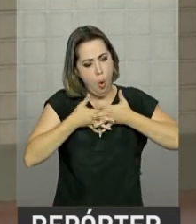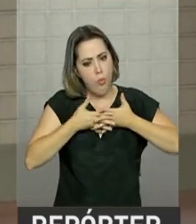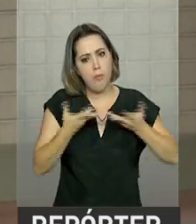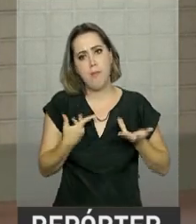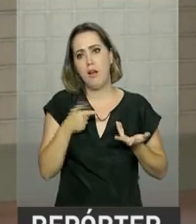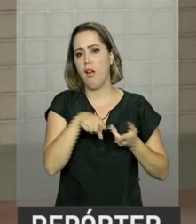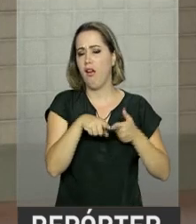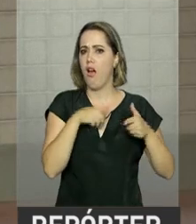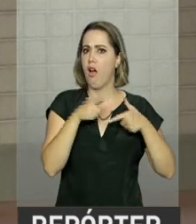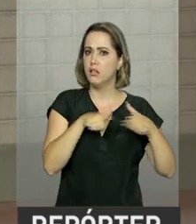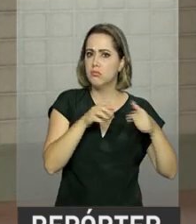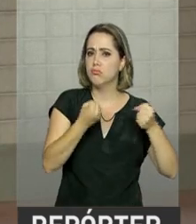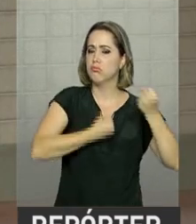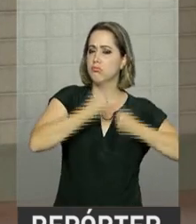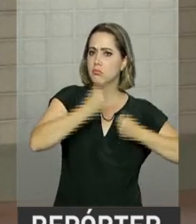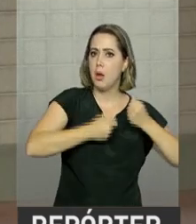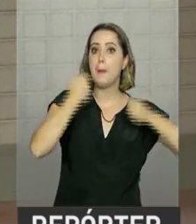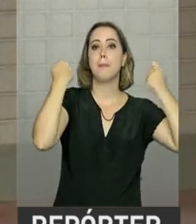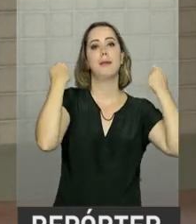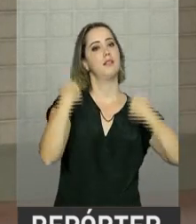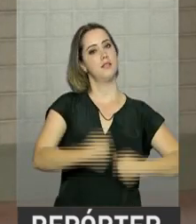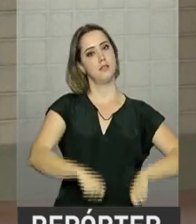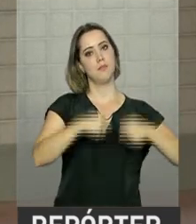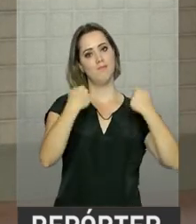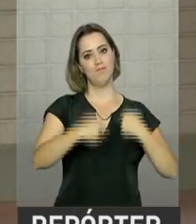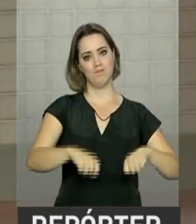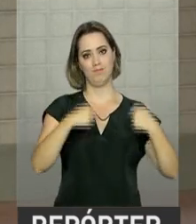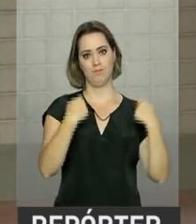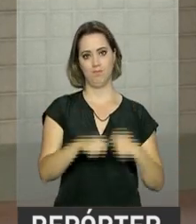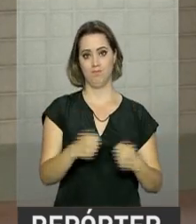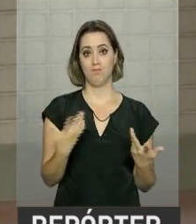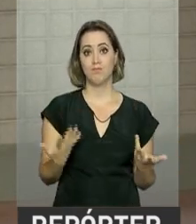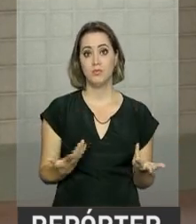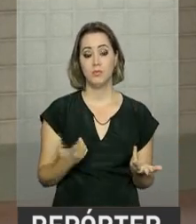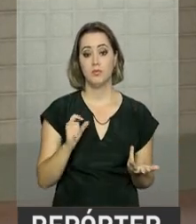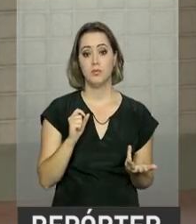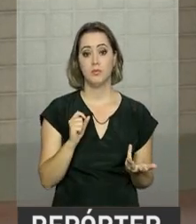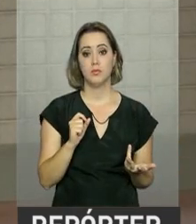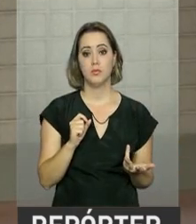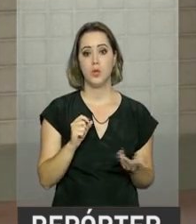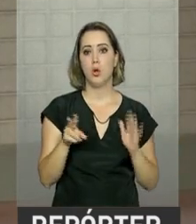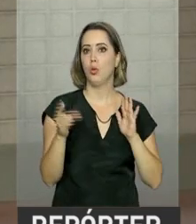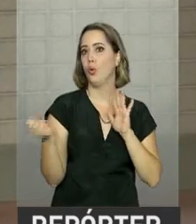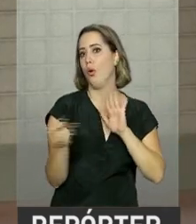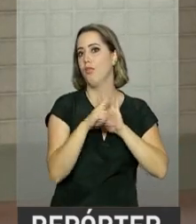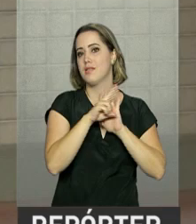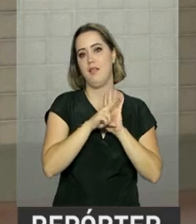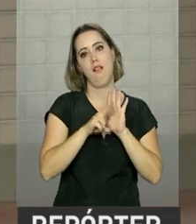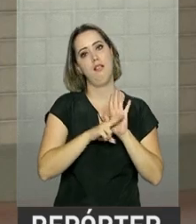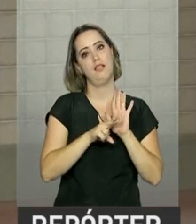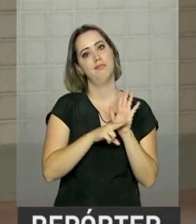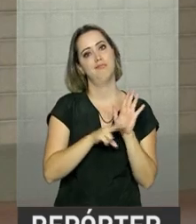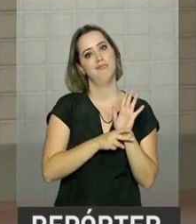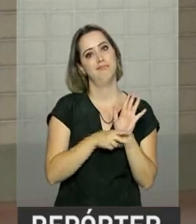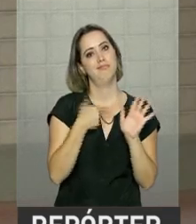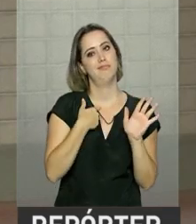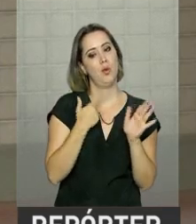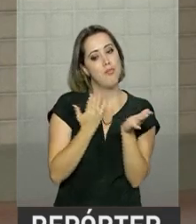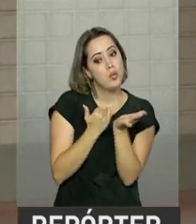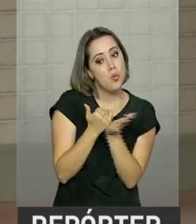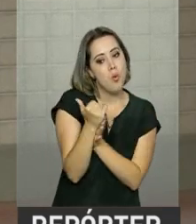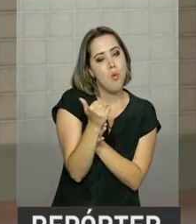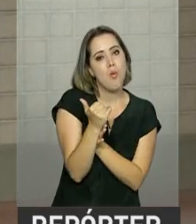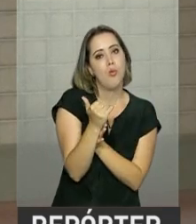atividade você vai precisando de você regramento para você poder manter